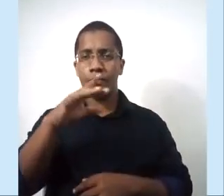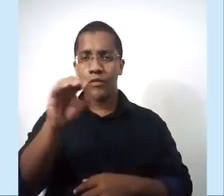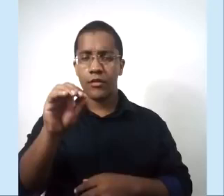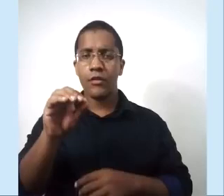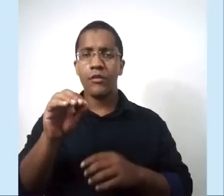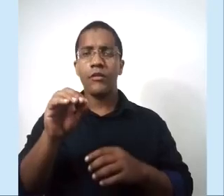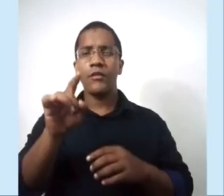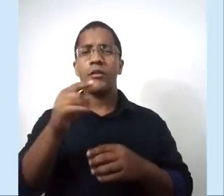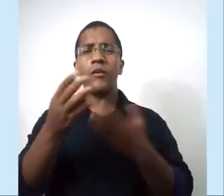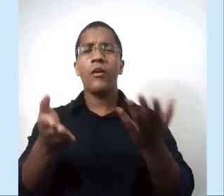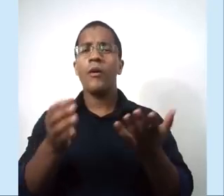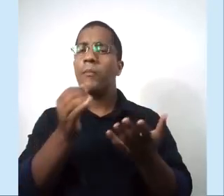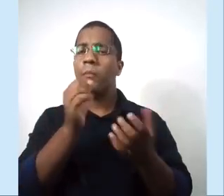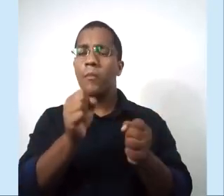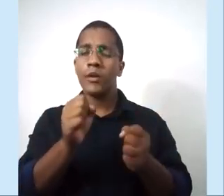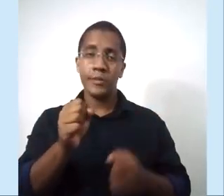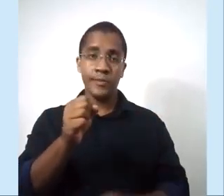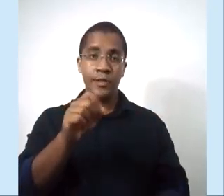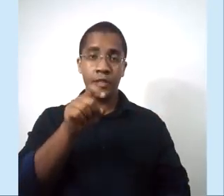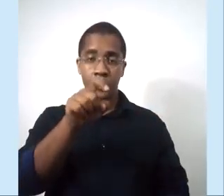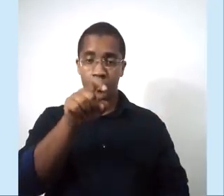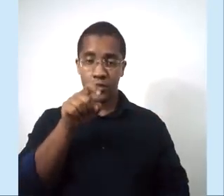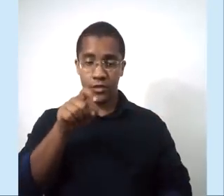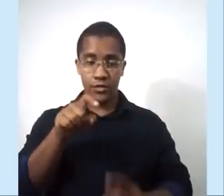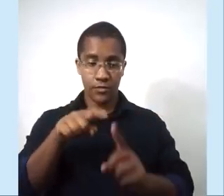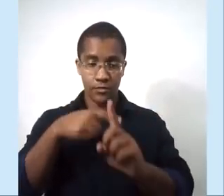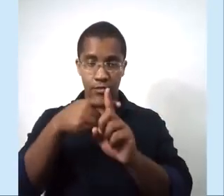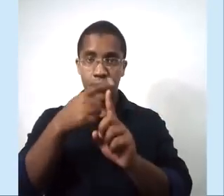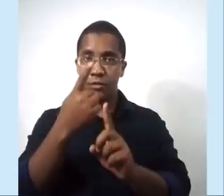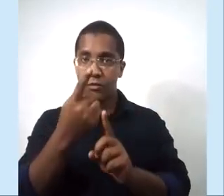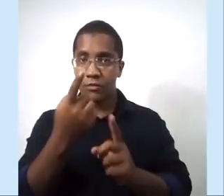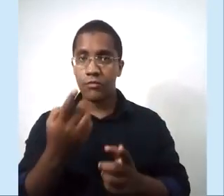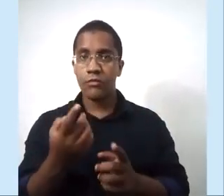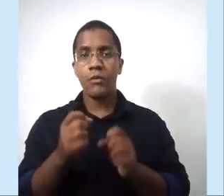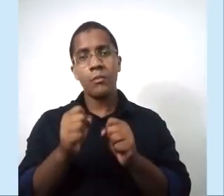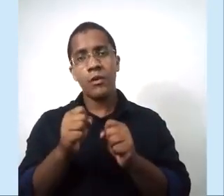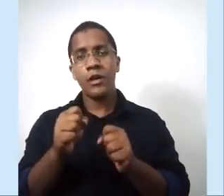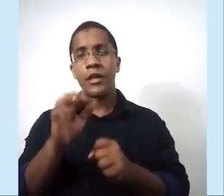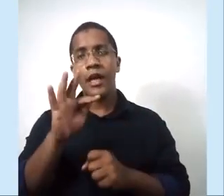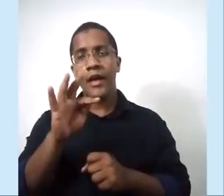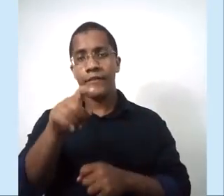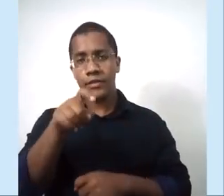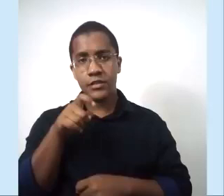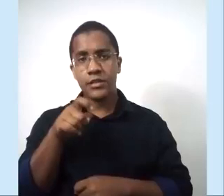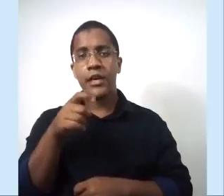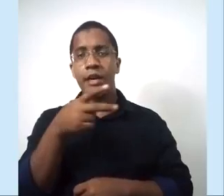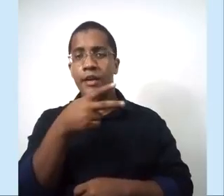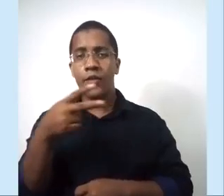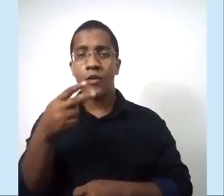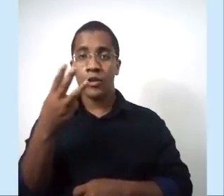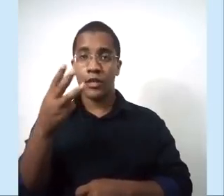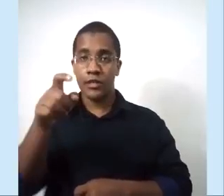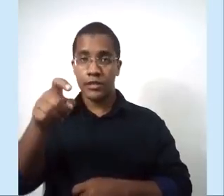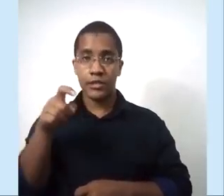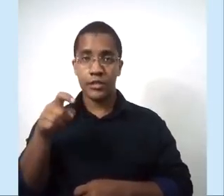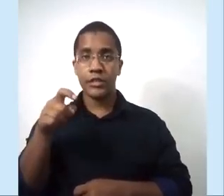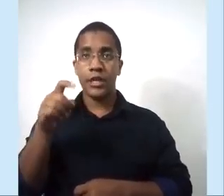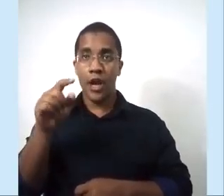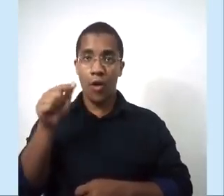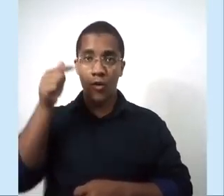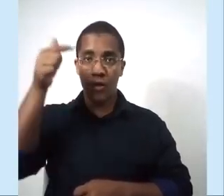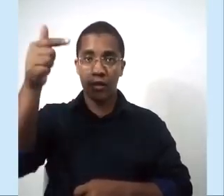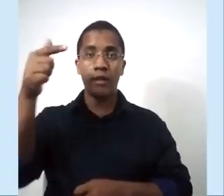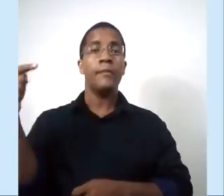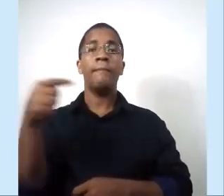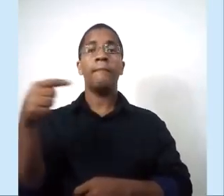aparecer x mais 1, pode aparecer menos x mais 2, pode aparecer f de x igual a 3x ao quadrado